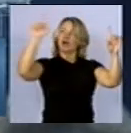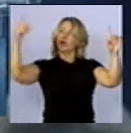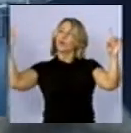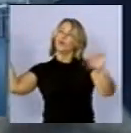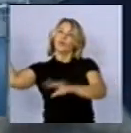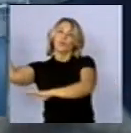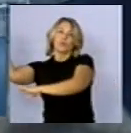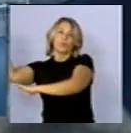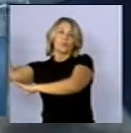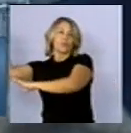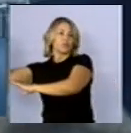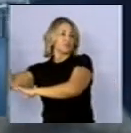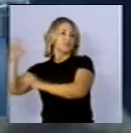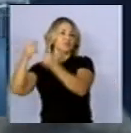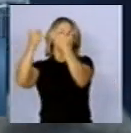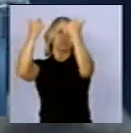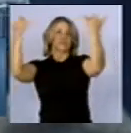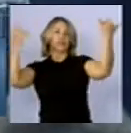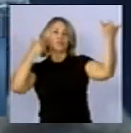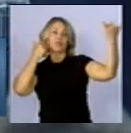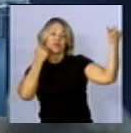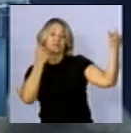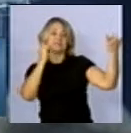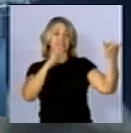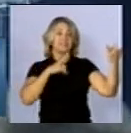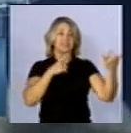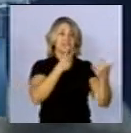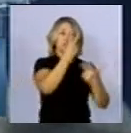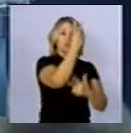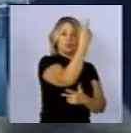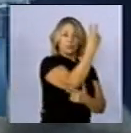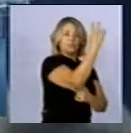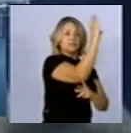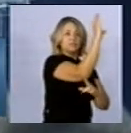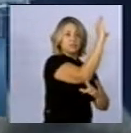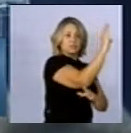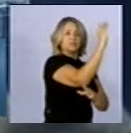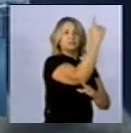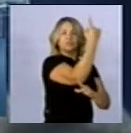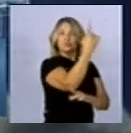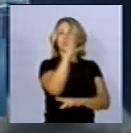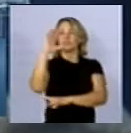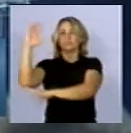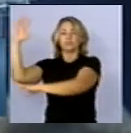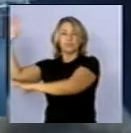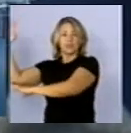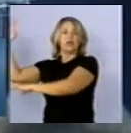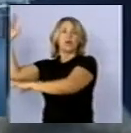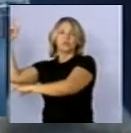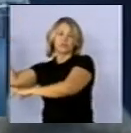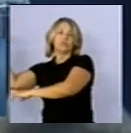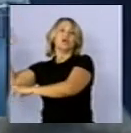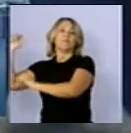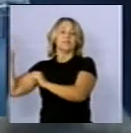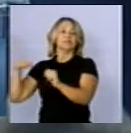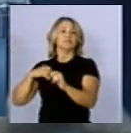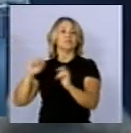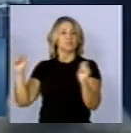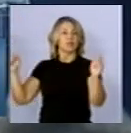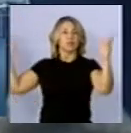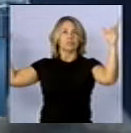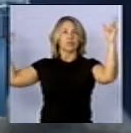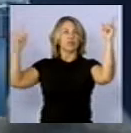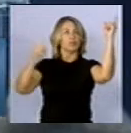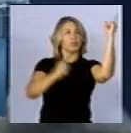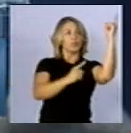linha convencional na medida que eu disponha dois circuitos de um dos lados significa que a intervenção em um vai fazer com que